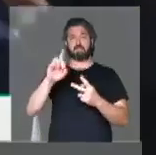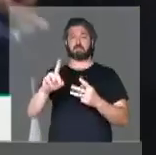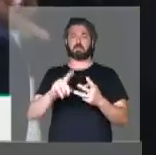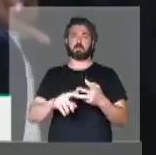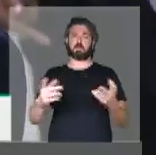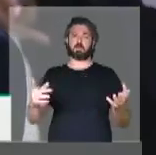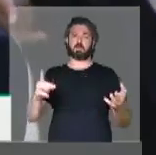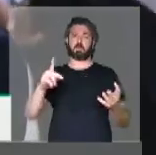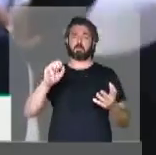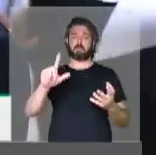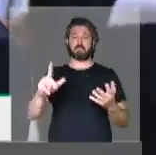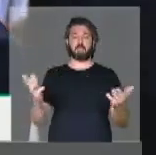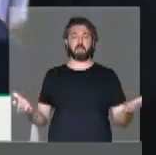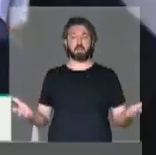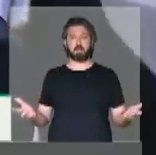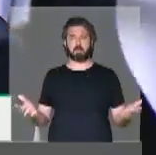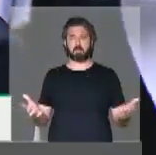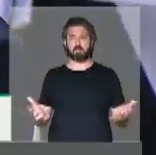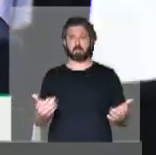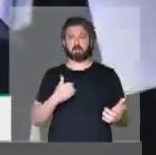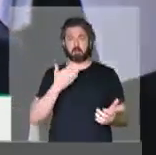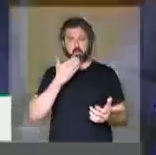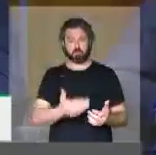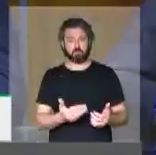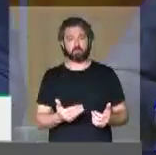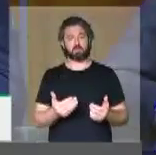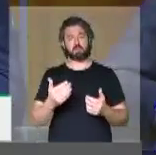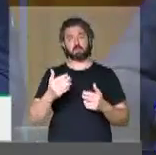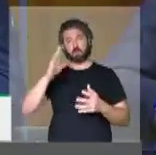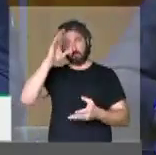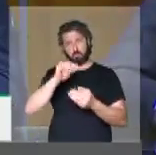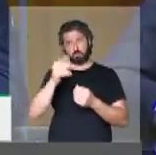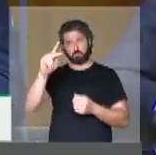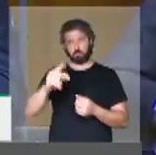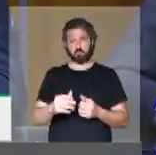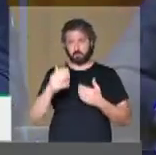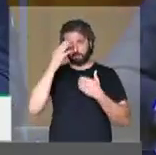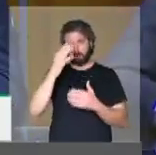Então, gostaria da compreensão. Não, eu lhe agradeço a compreensão de Vossa Excelência. Obrigado.